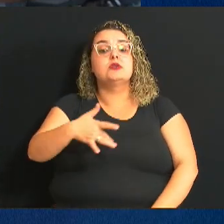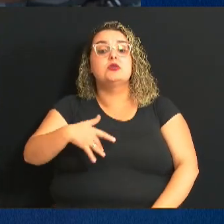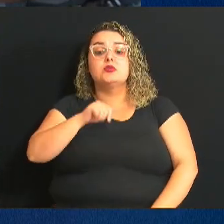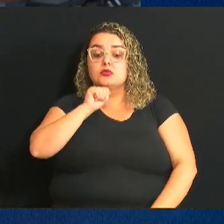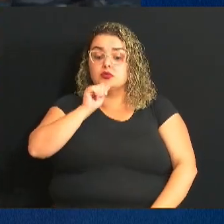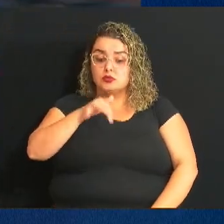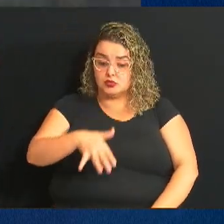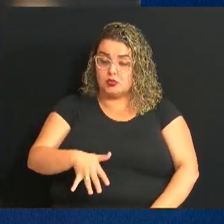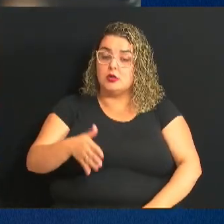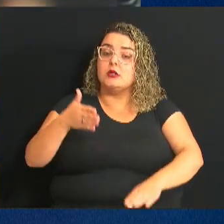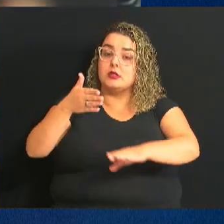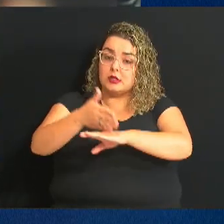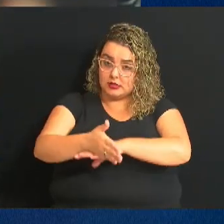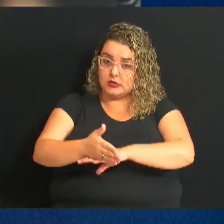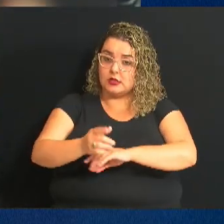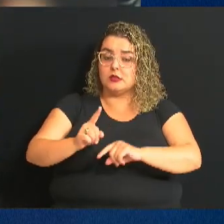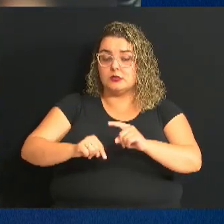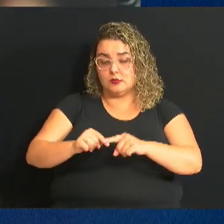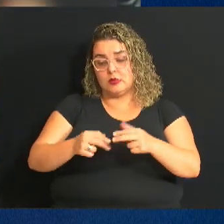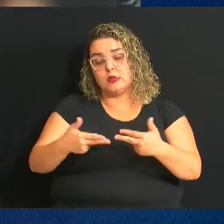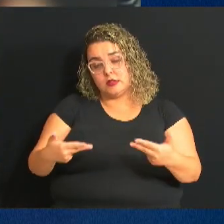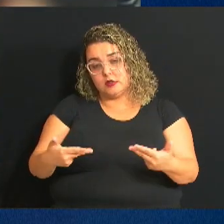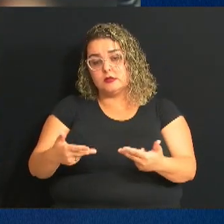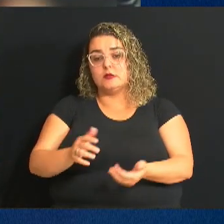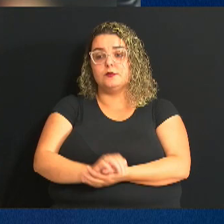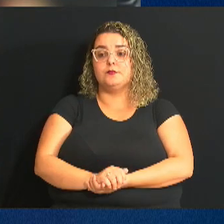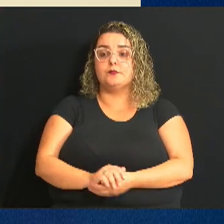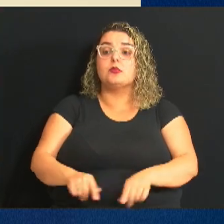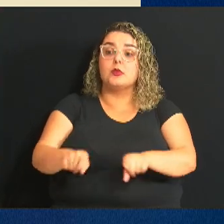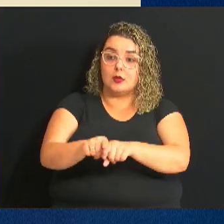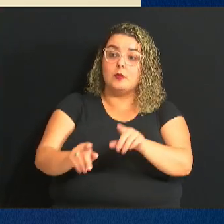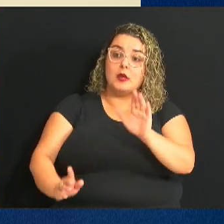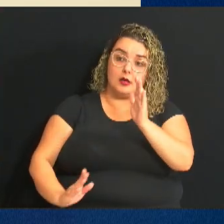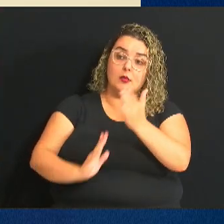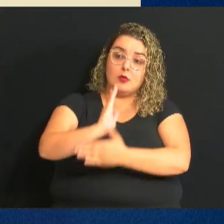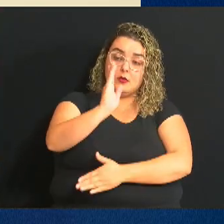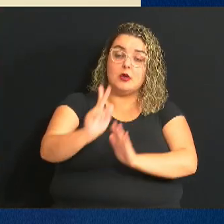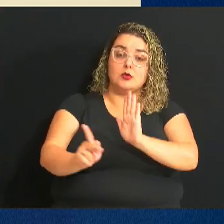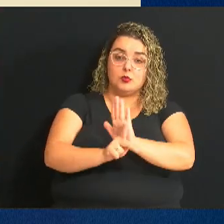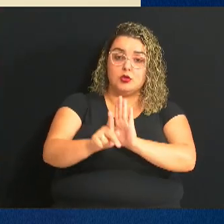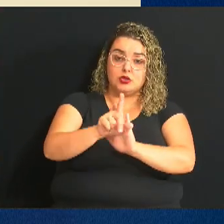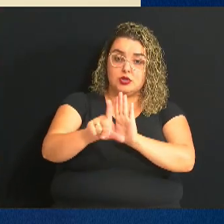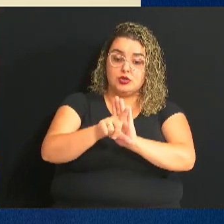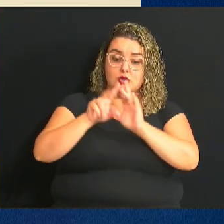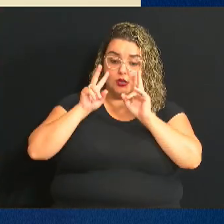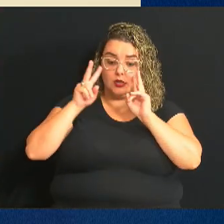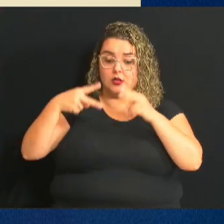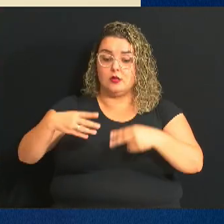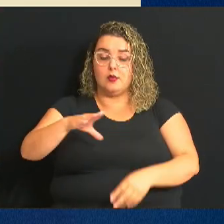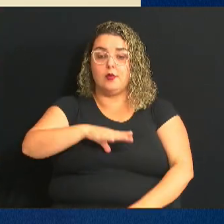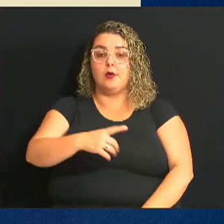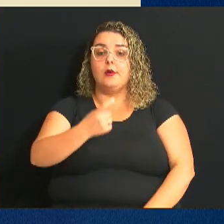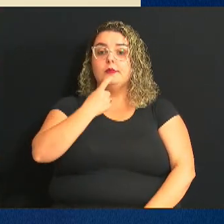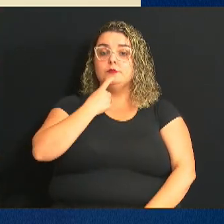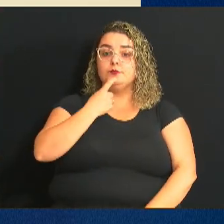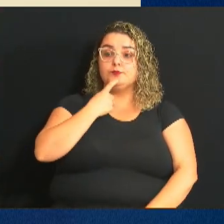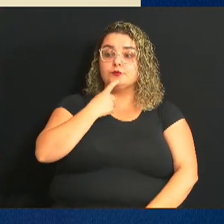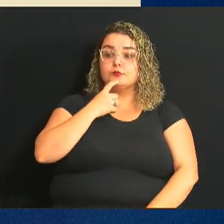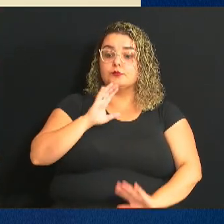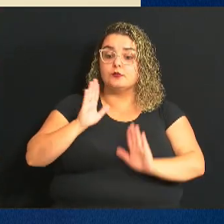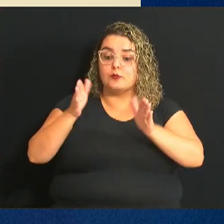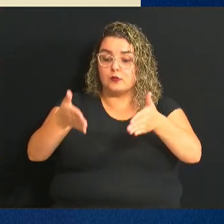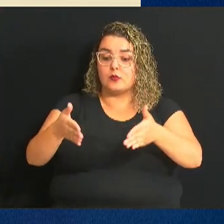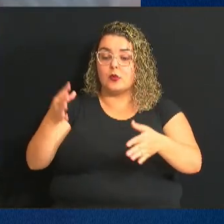acesso a insumos. Também é aprovado o projeto de lei que reconhece Campinas como destino